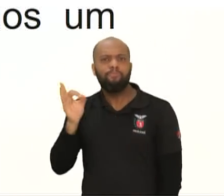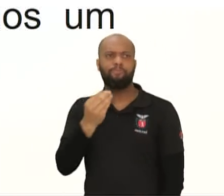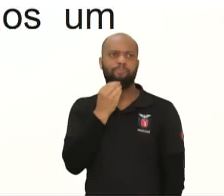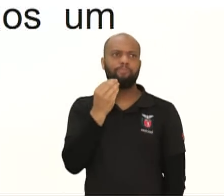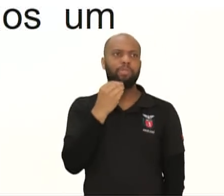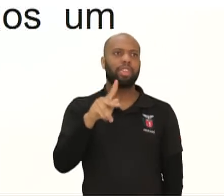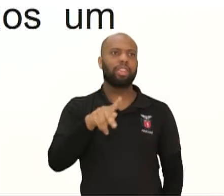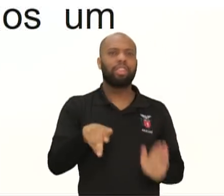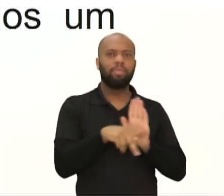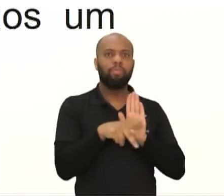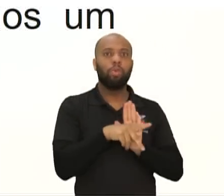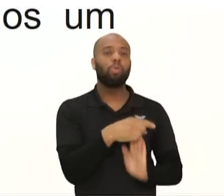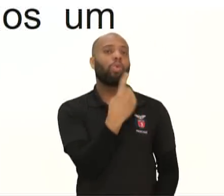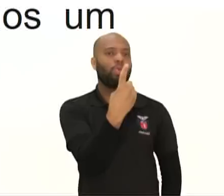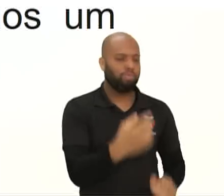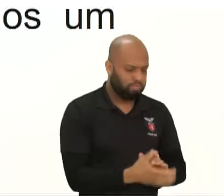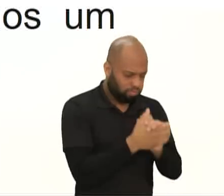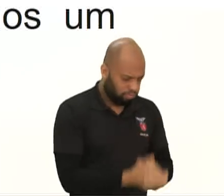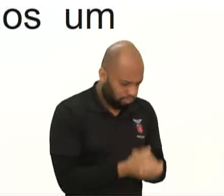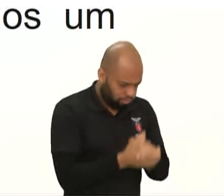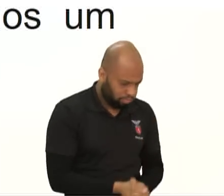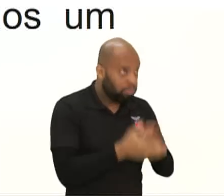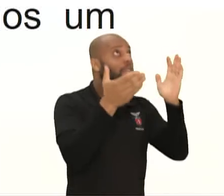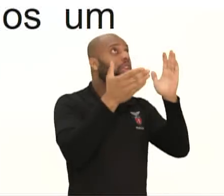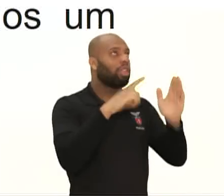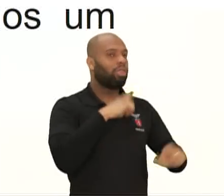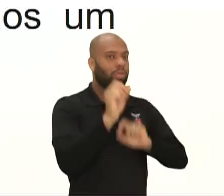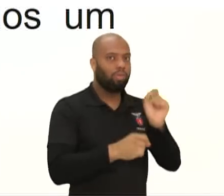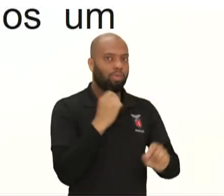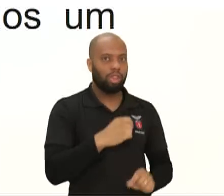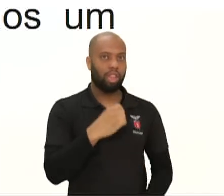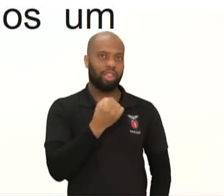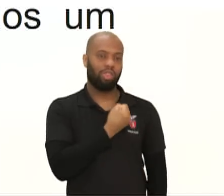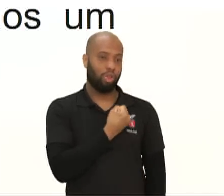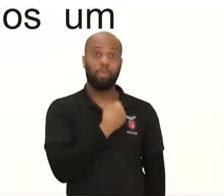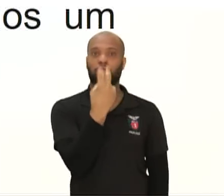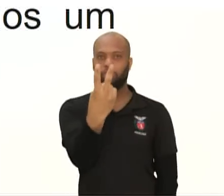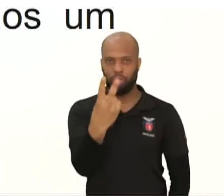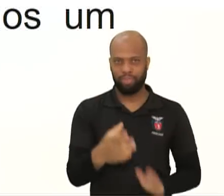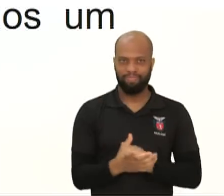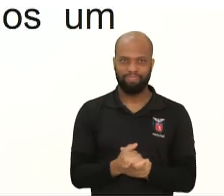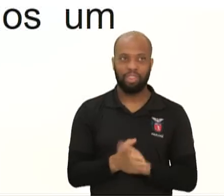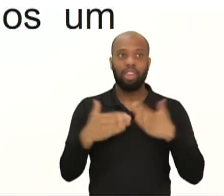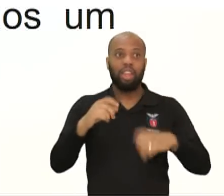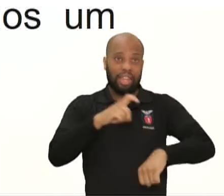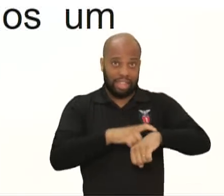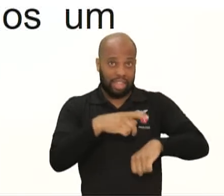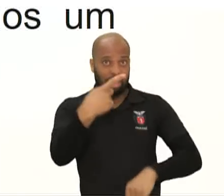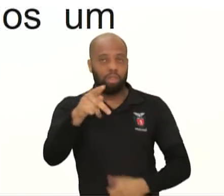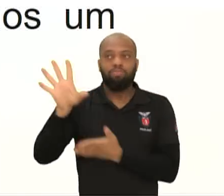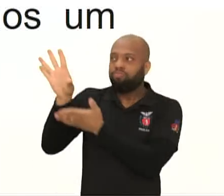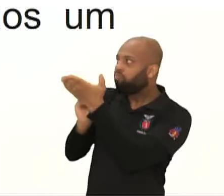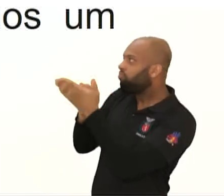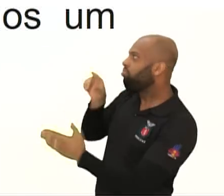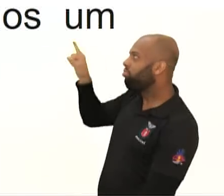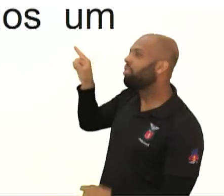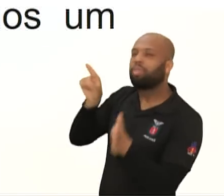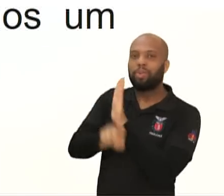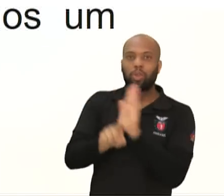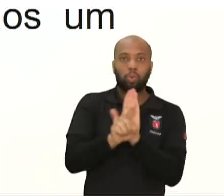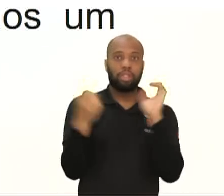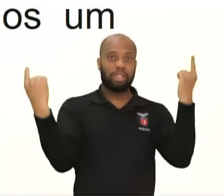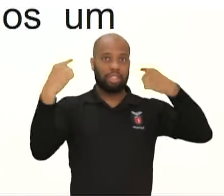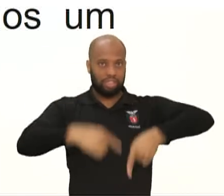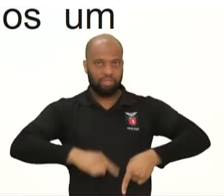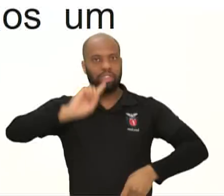em ao menos um lançamento, ocorra a face 2? Então, a professora vai dar um tempinho para vocês copiarem esse desafio,